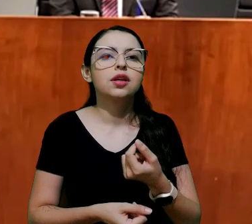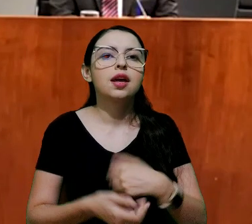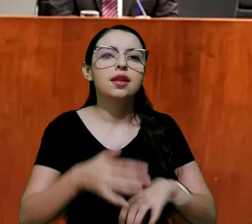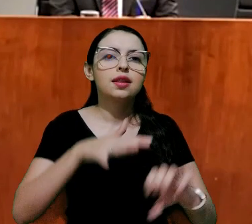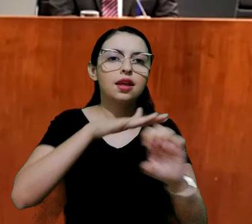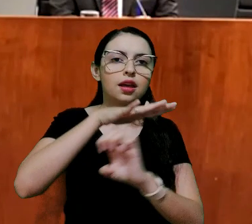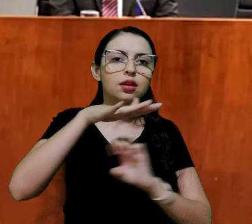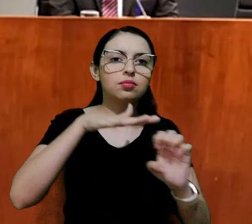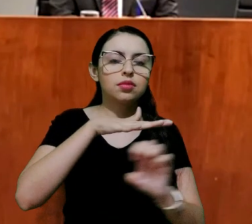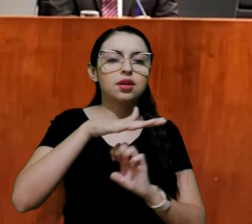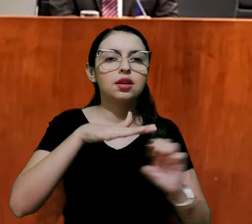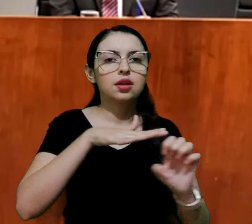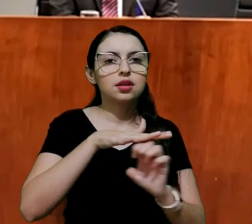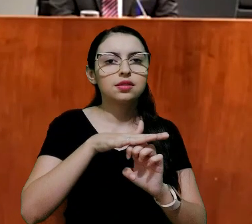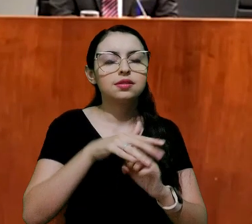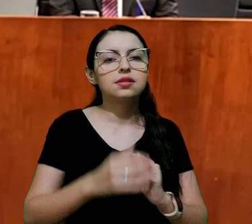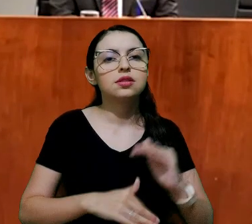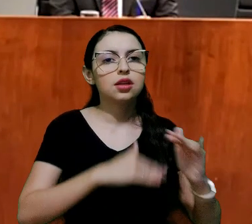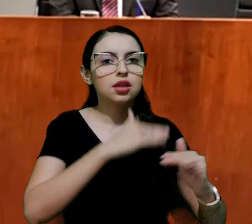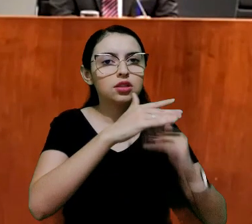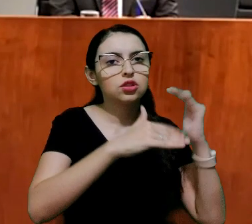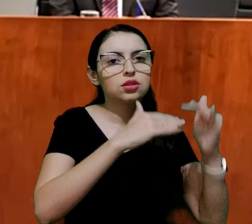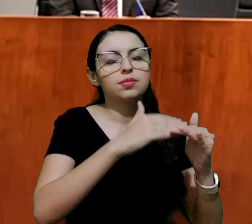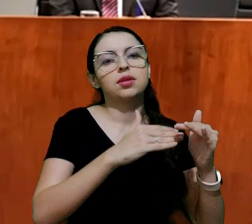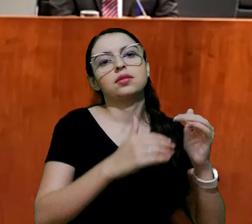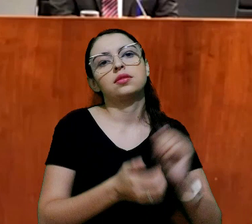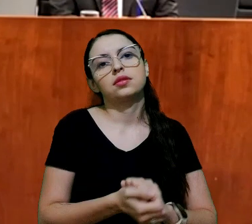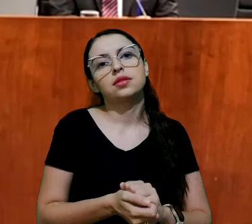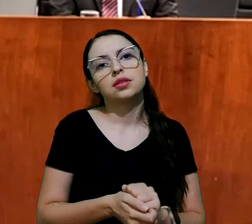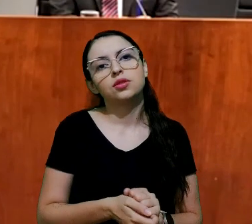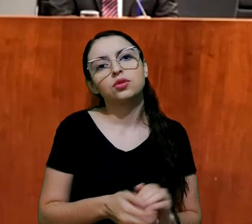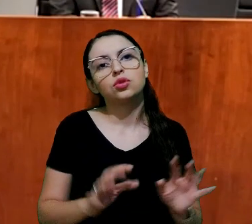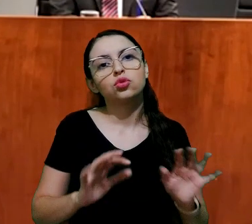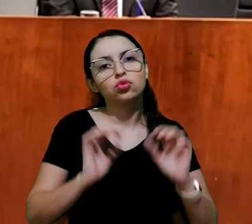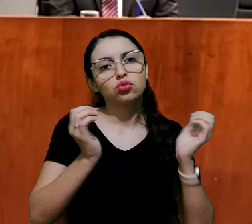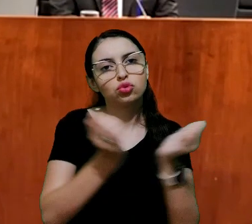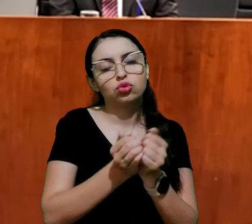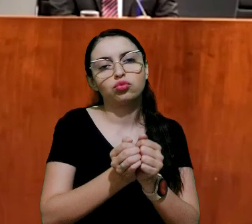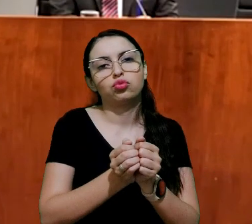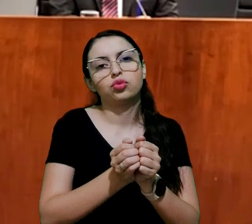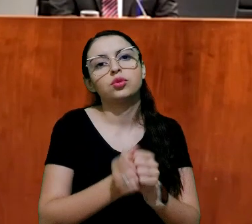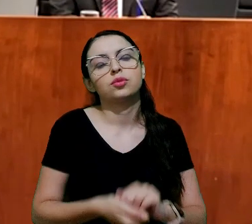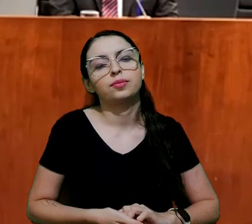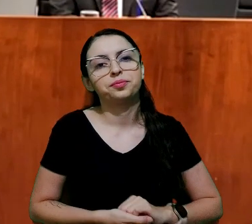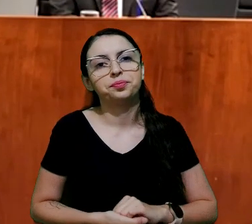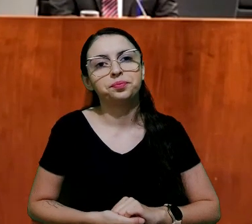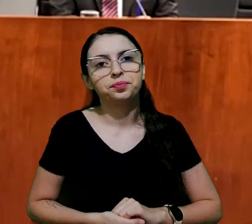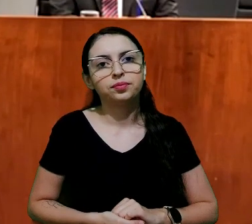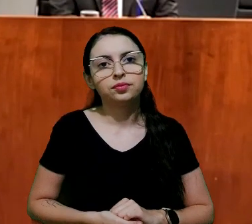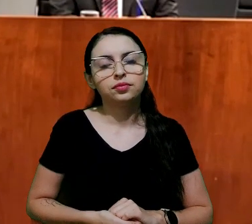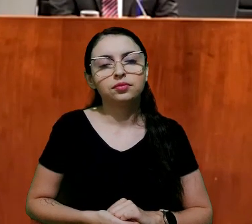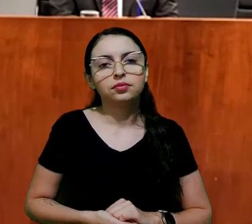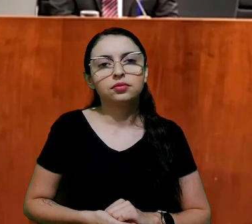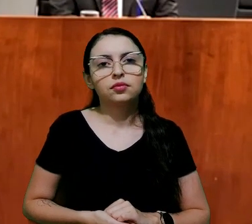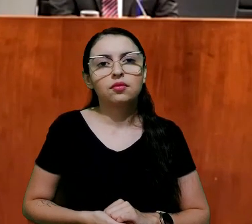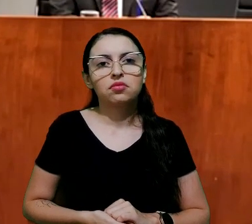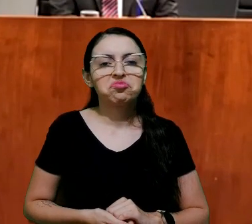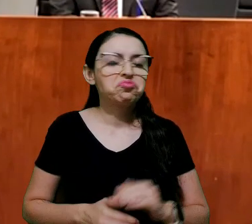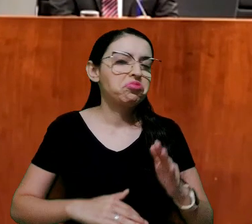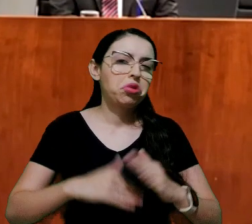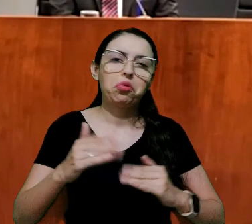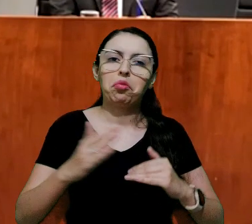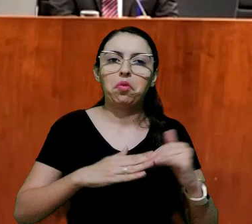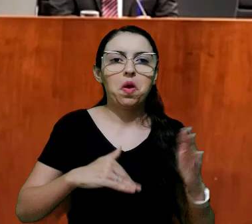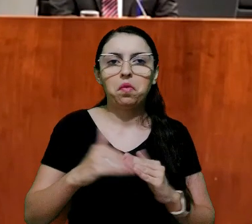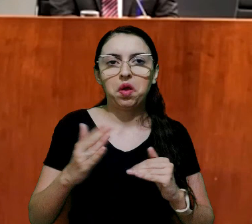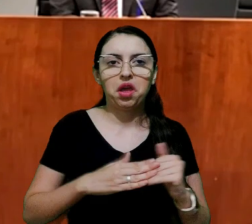também, estão reunidos, estão imbricados. Não é um qualquer dizer,